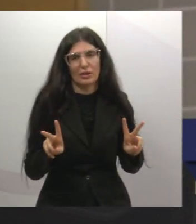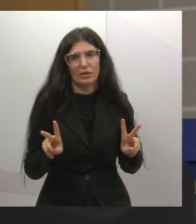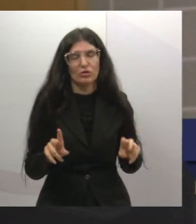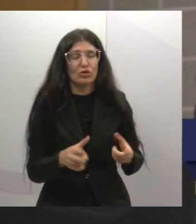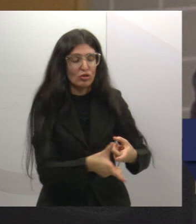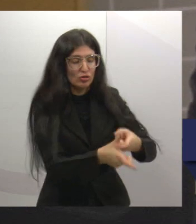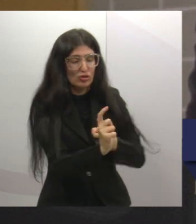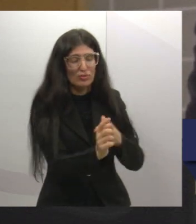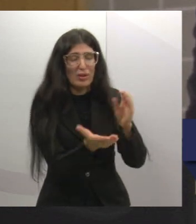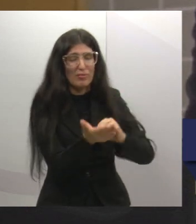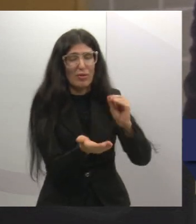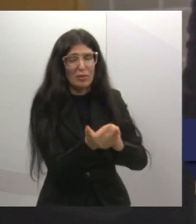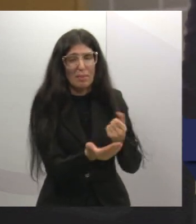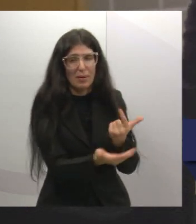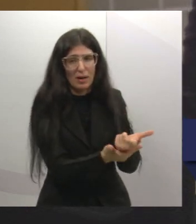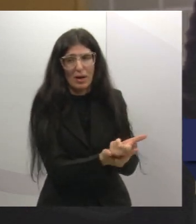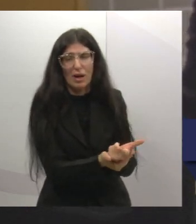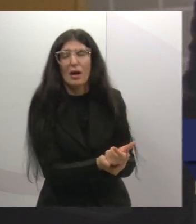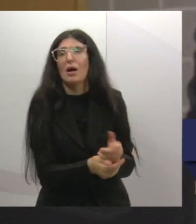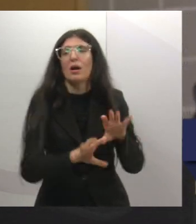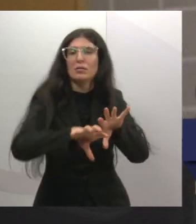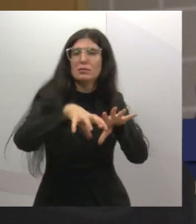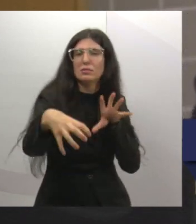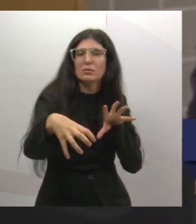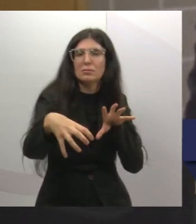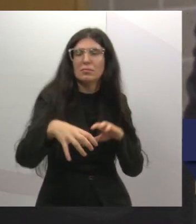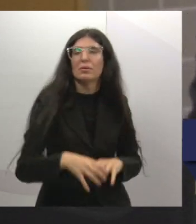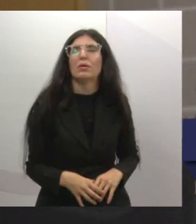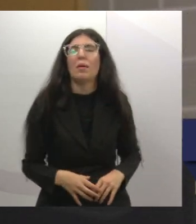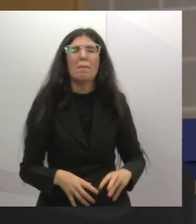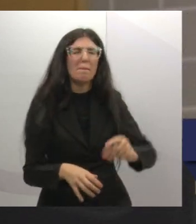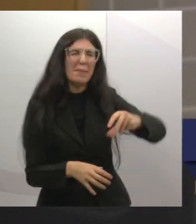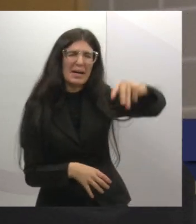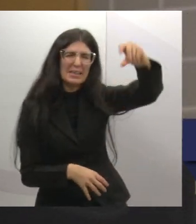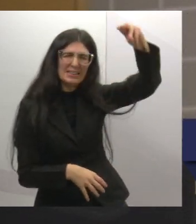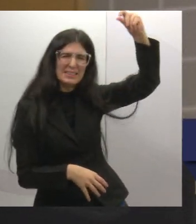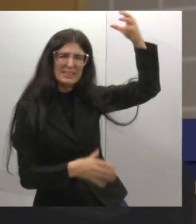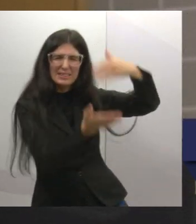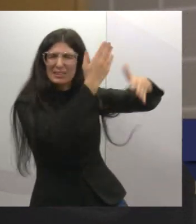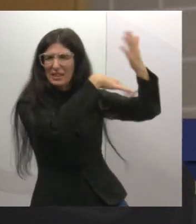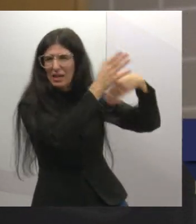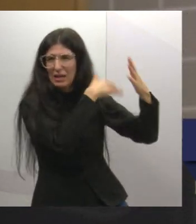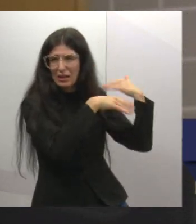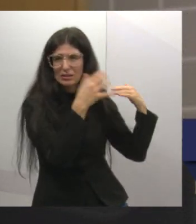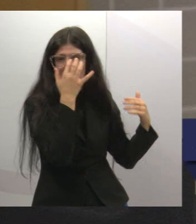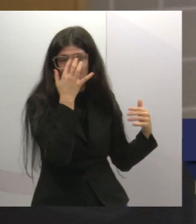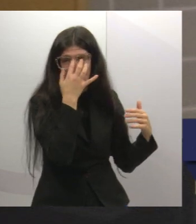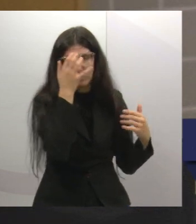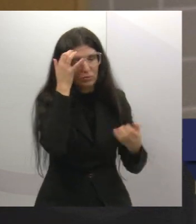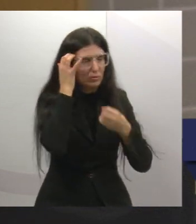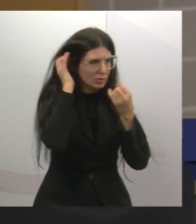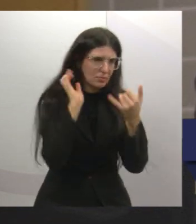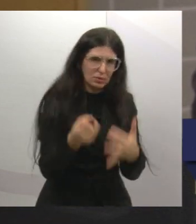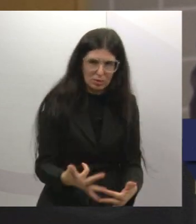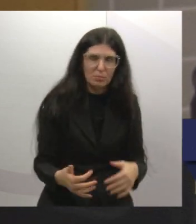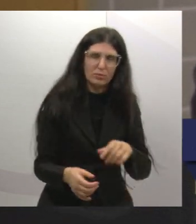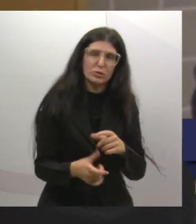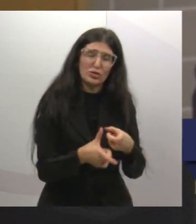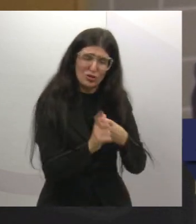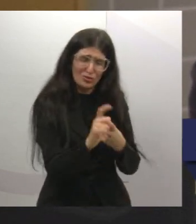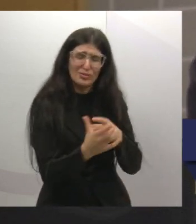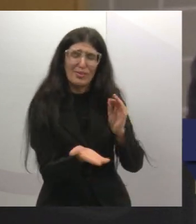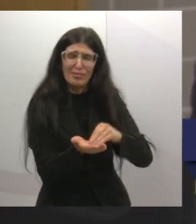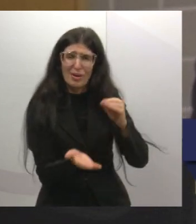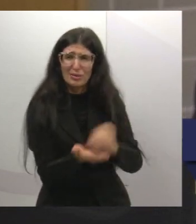dívida que o município contraiu em anos anteriores, que eu comentei alguns para vocês, que